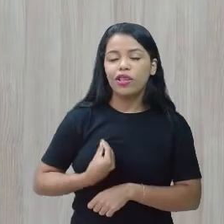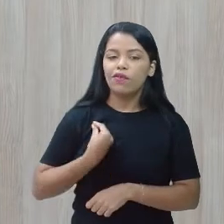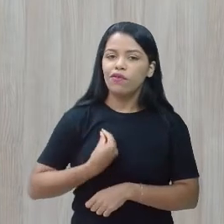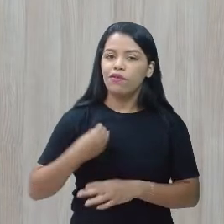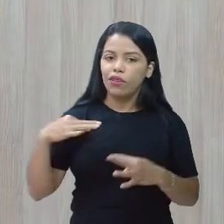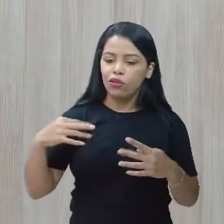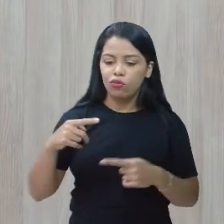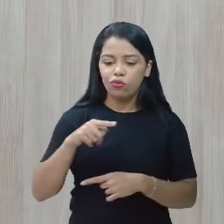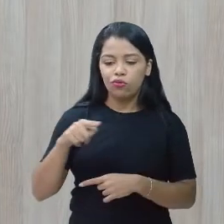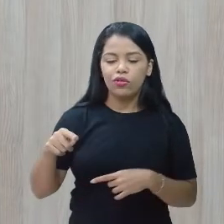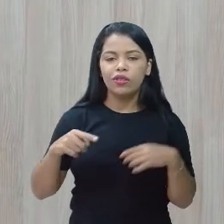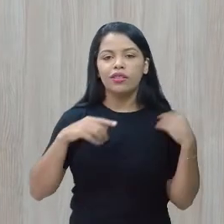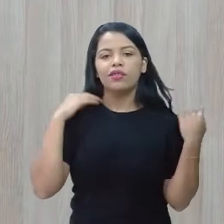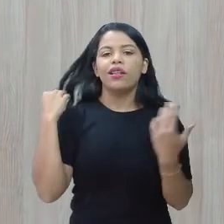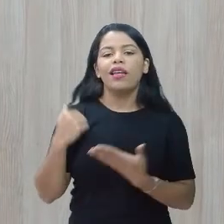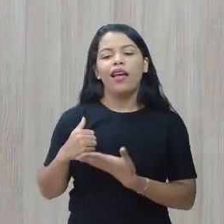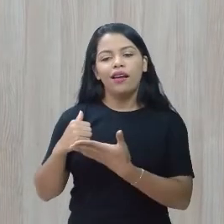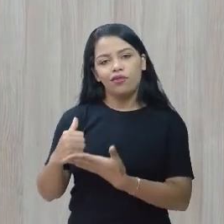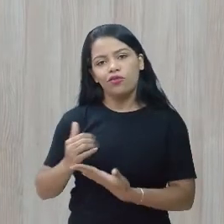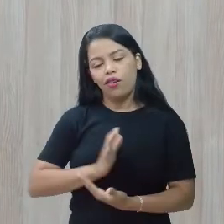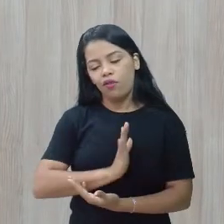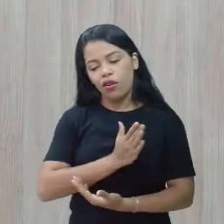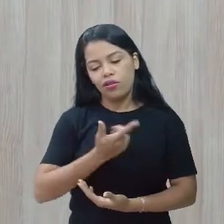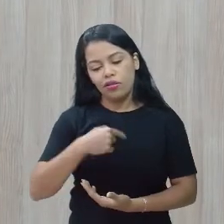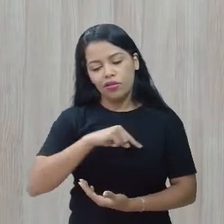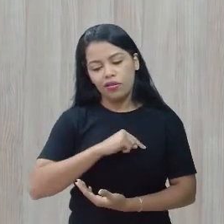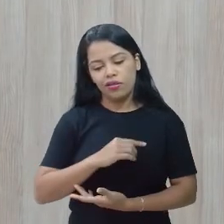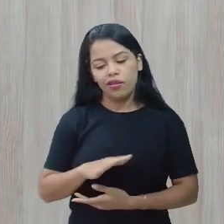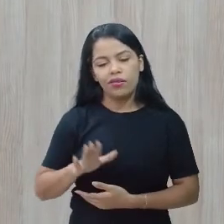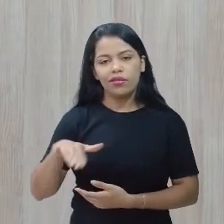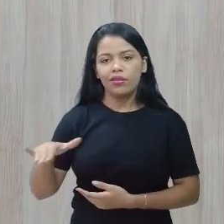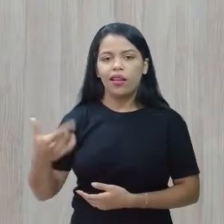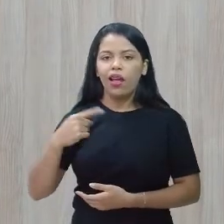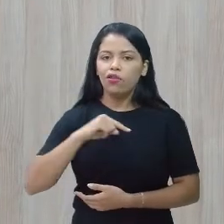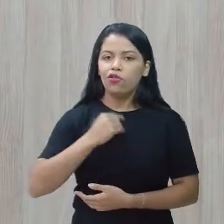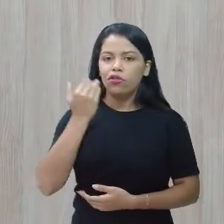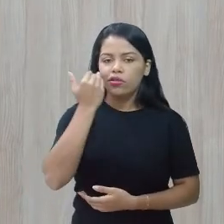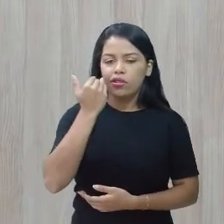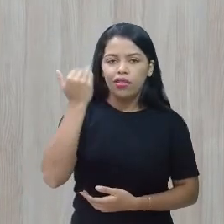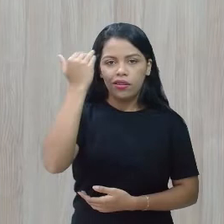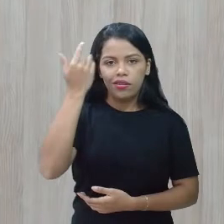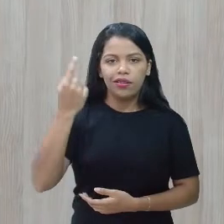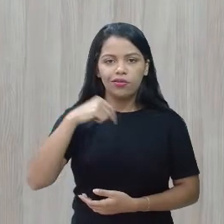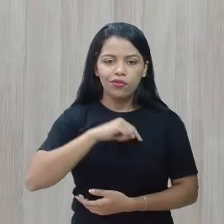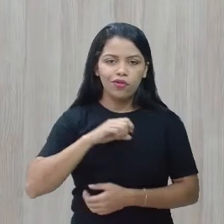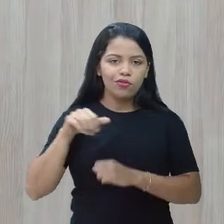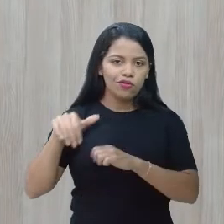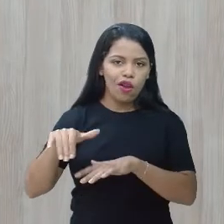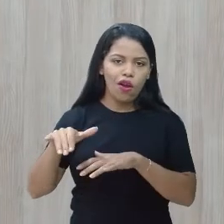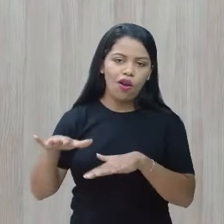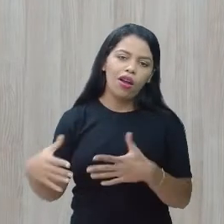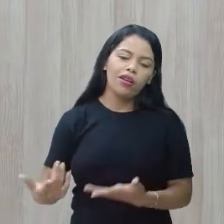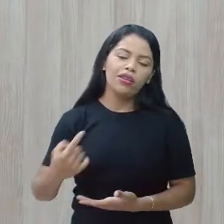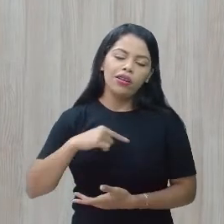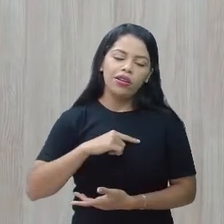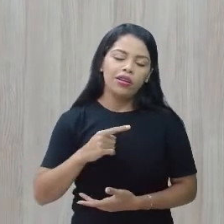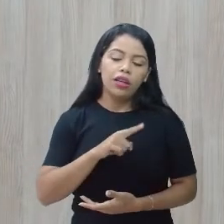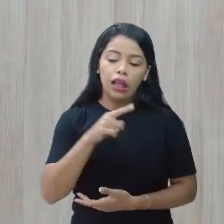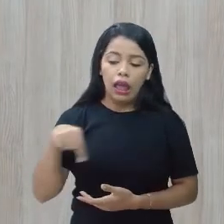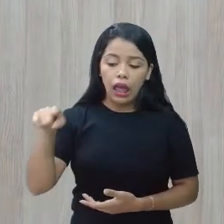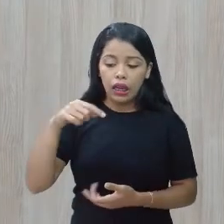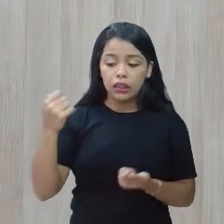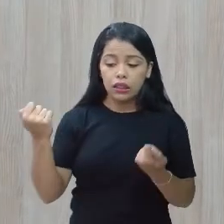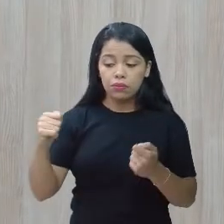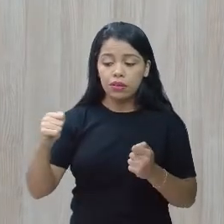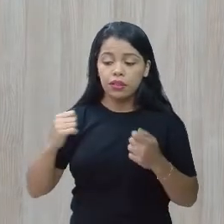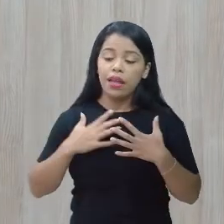e sarar o coração das nossas crianças, dos nossos adolescentes, dos nossos jovens. Eles precisam ser